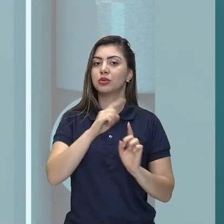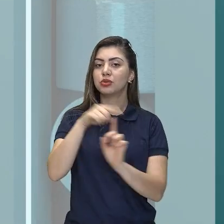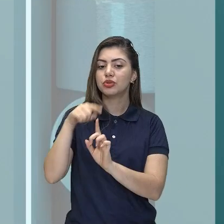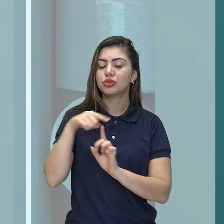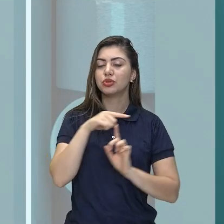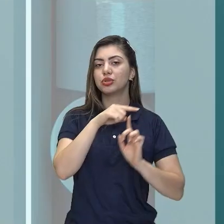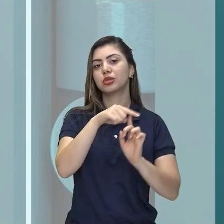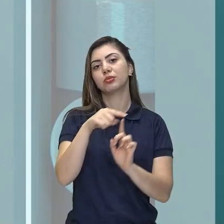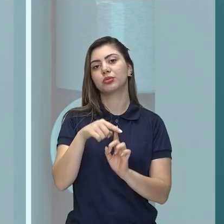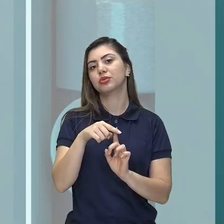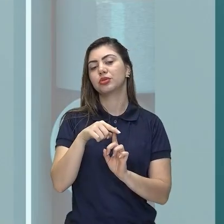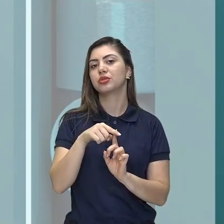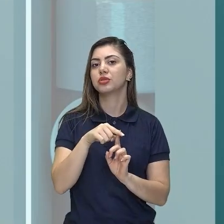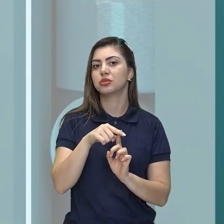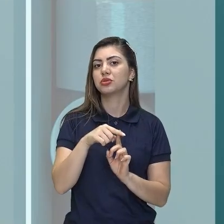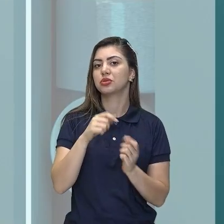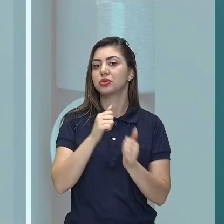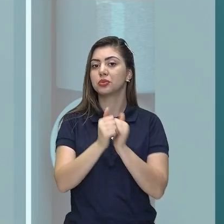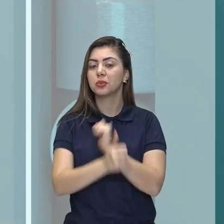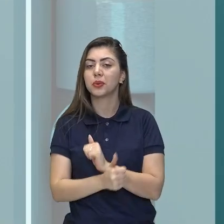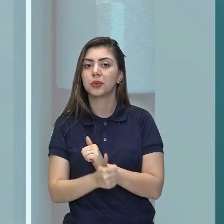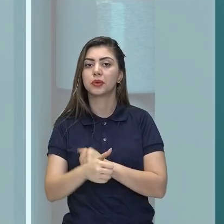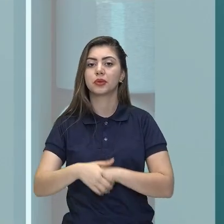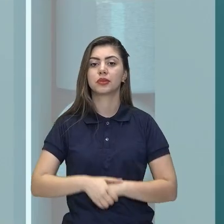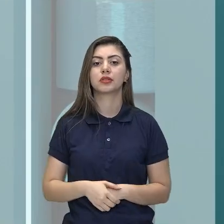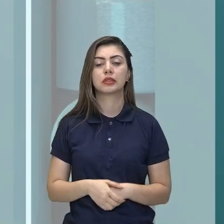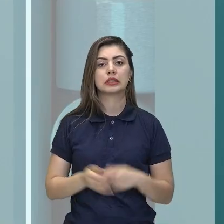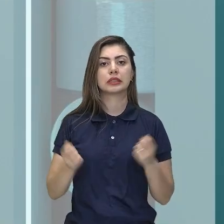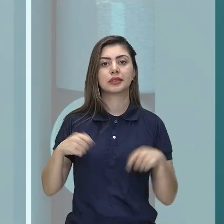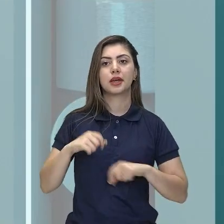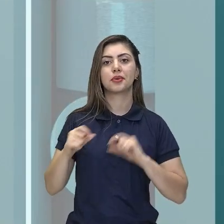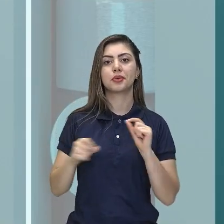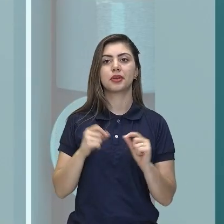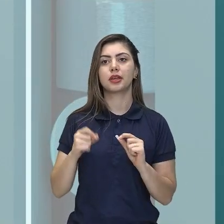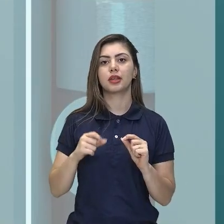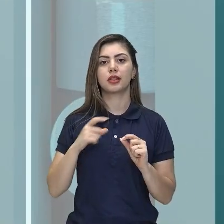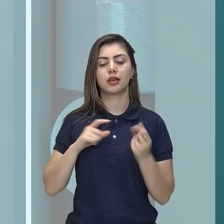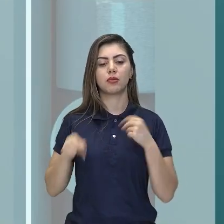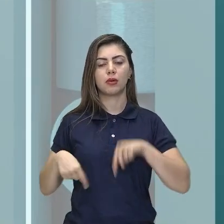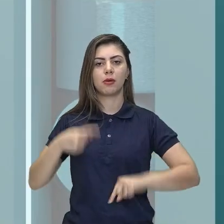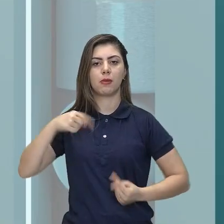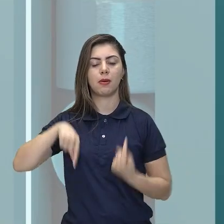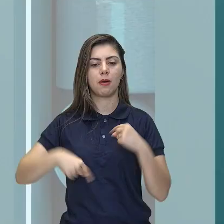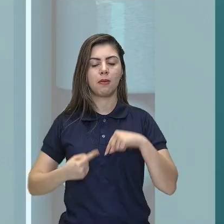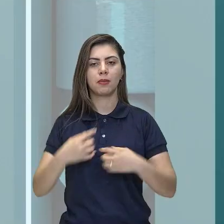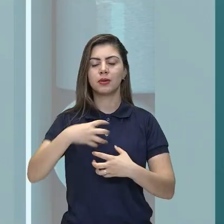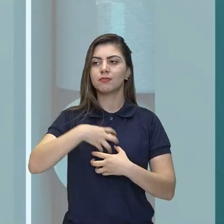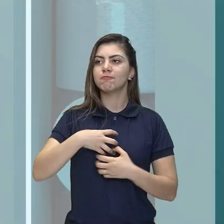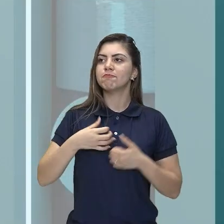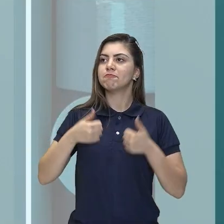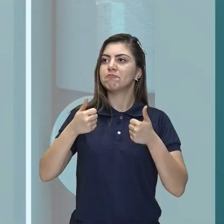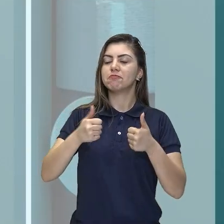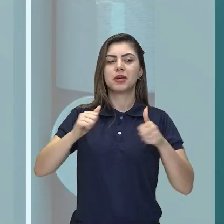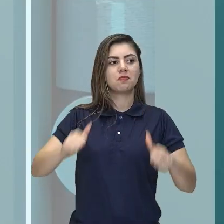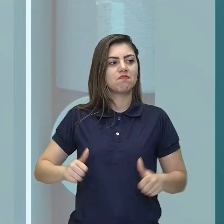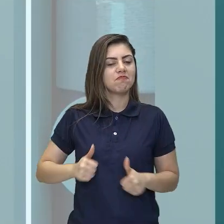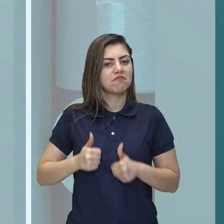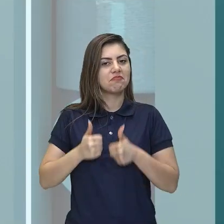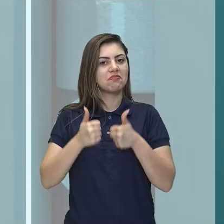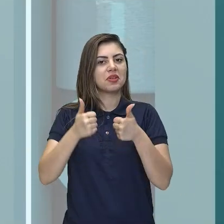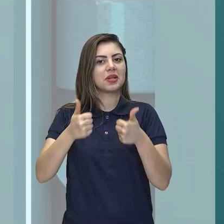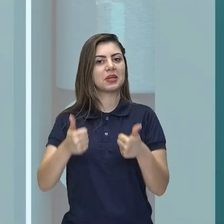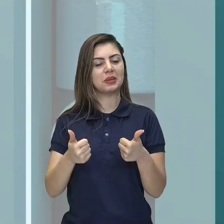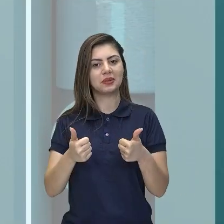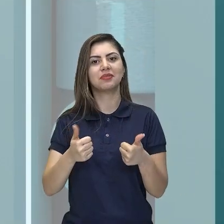o aumento dos níveis de hormônios do bem-estar, como a serotonina,